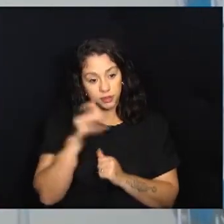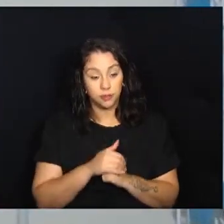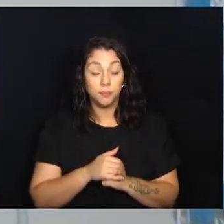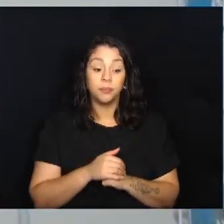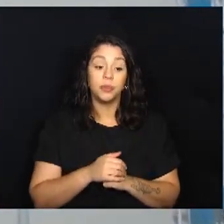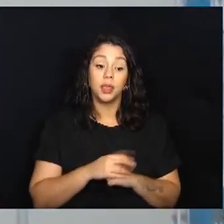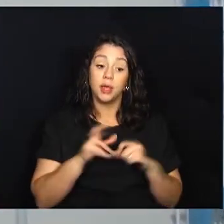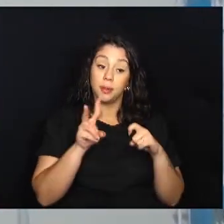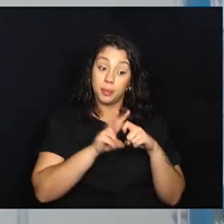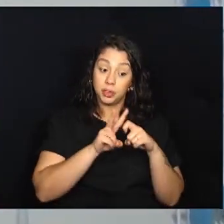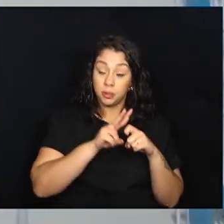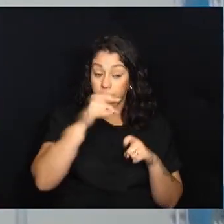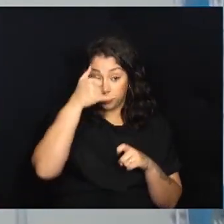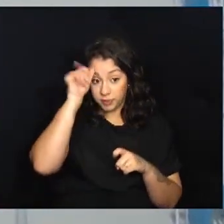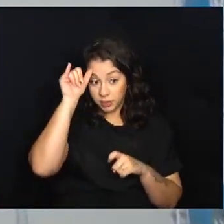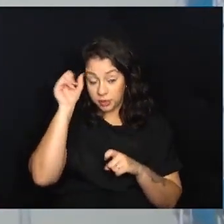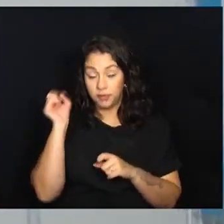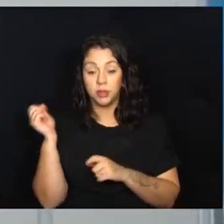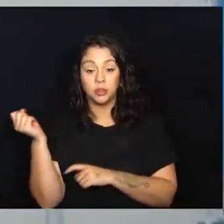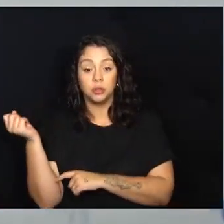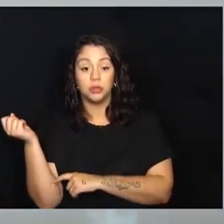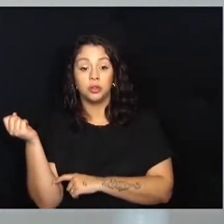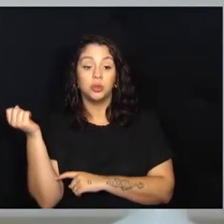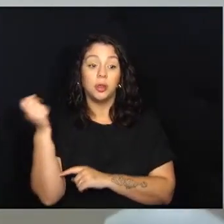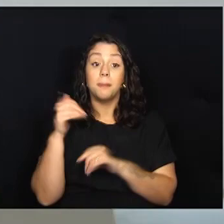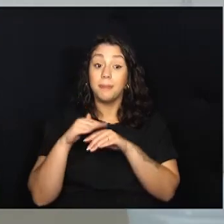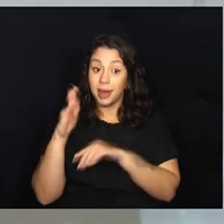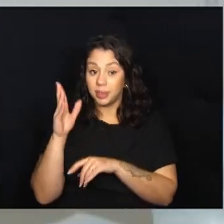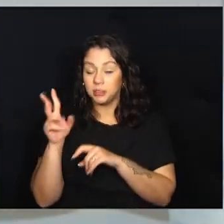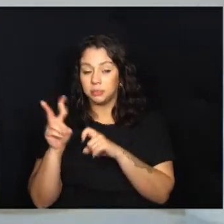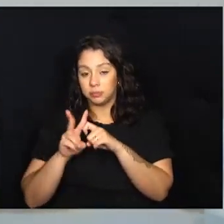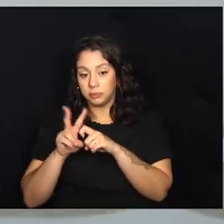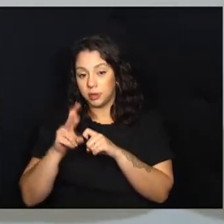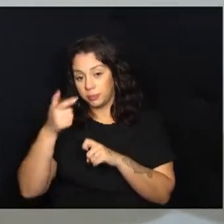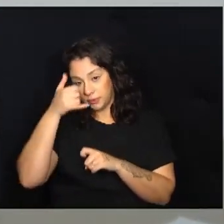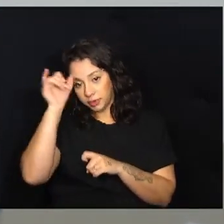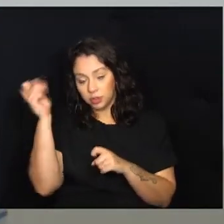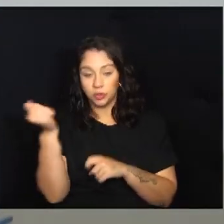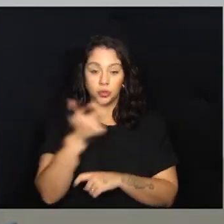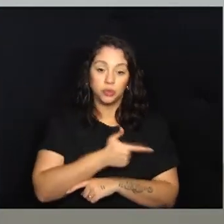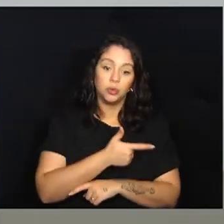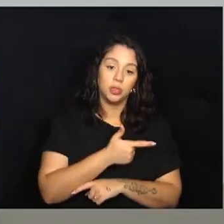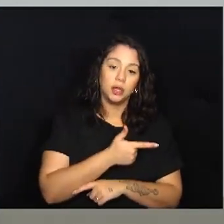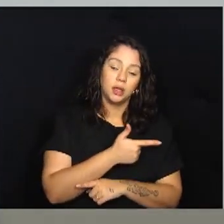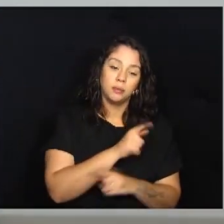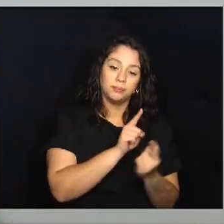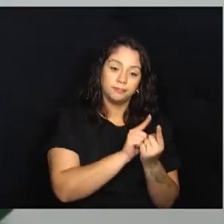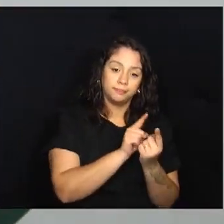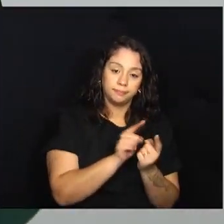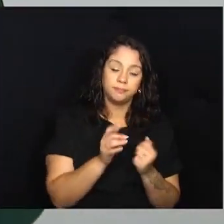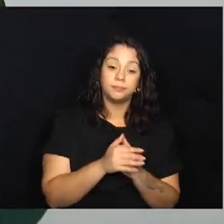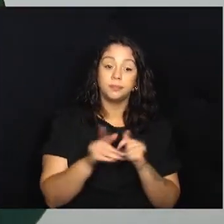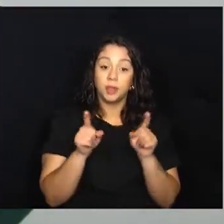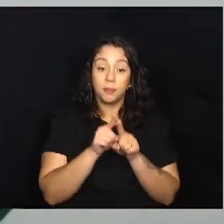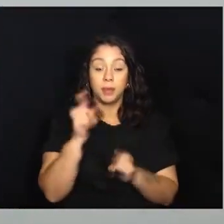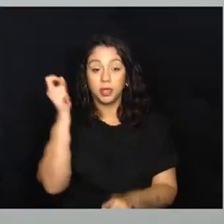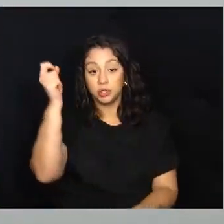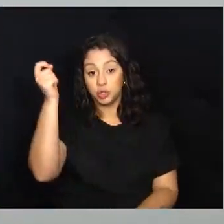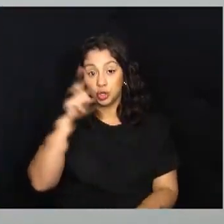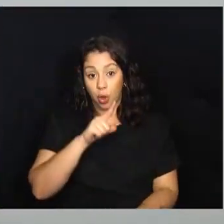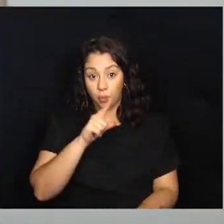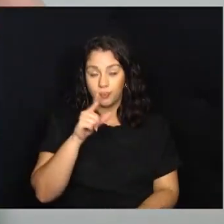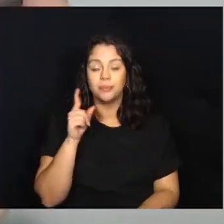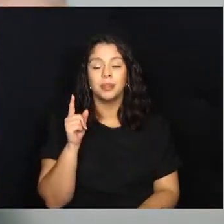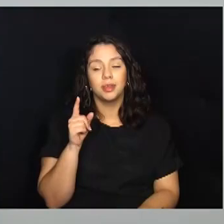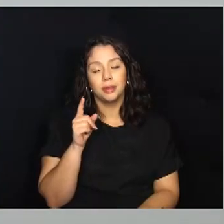preventiva do que com a curativa nesses casos, para evitar que eles adoeçam, né? Banho de sol, né, que às vezes os tutores sempre perguntam se